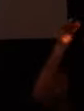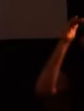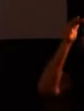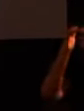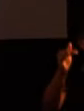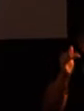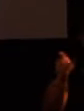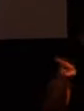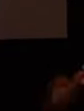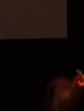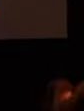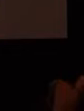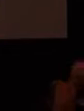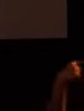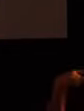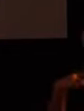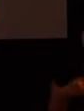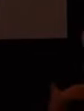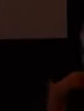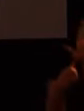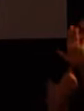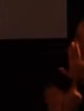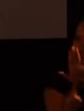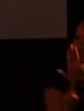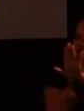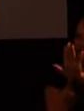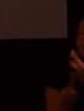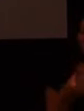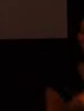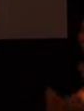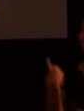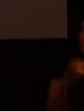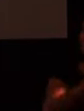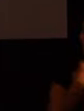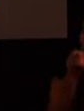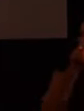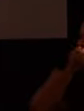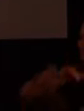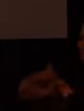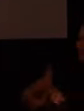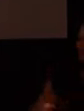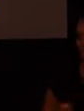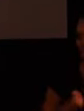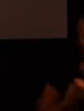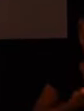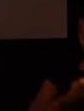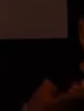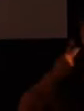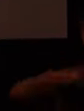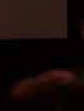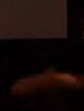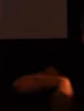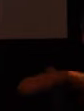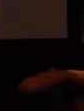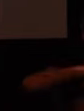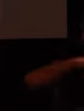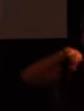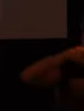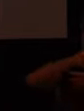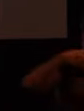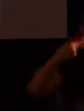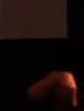Até porque eu vou demonstrar aqui para vocês, nós somos muito privilegiados. Nossa orla atlântica